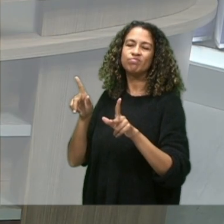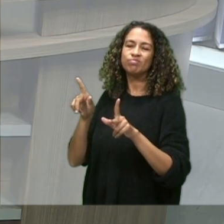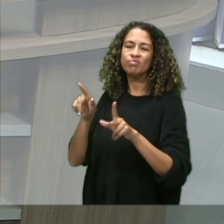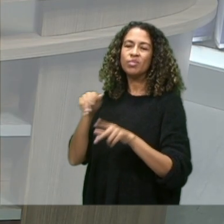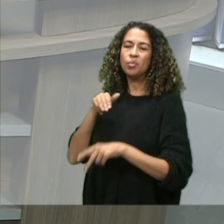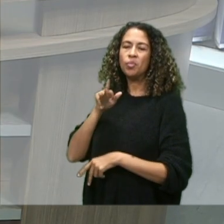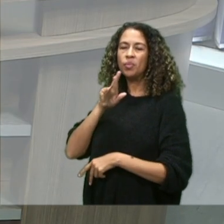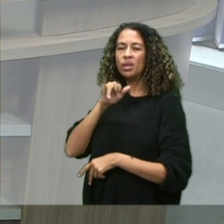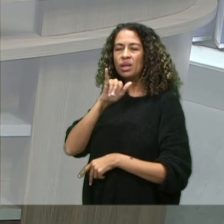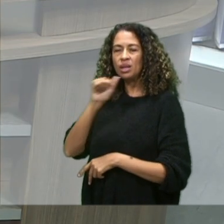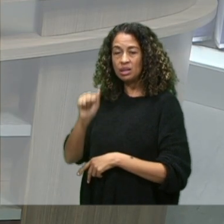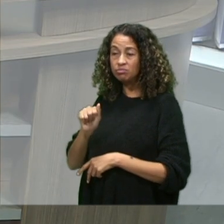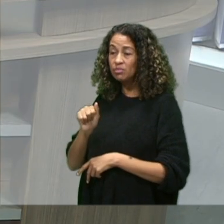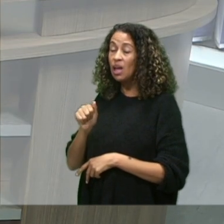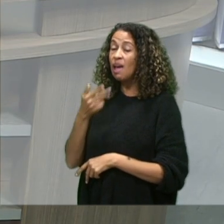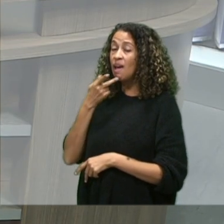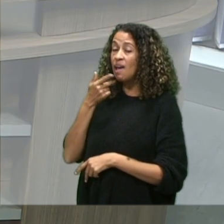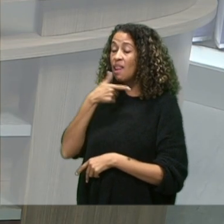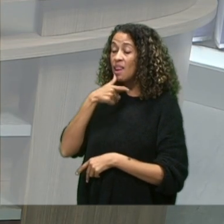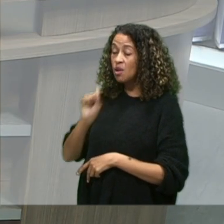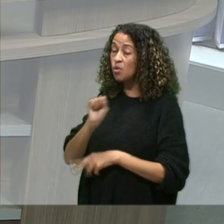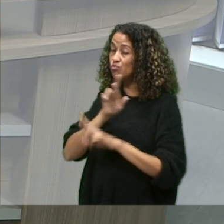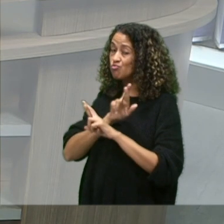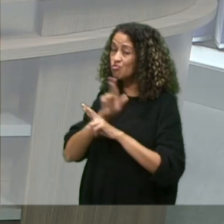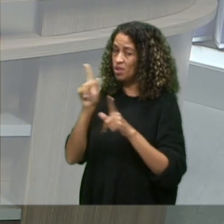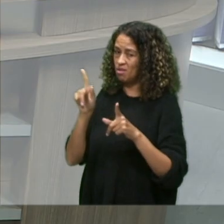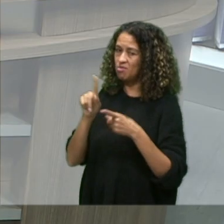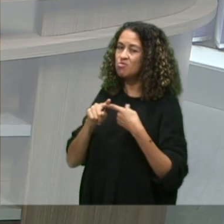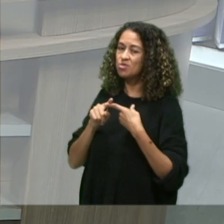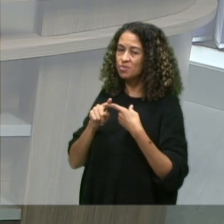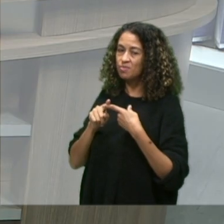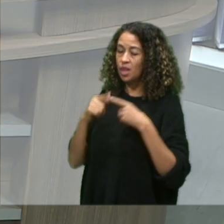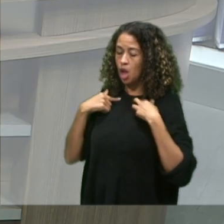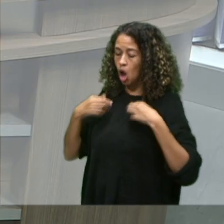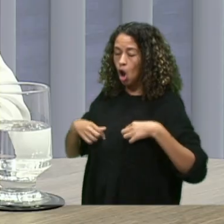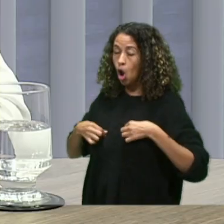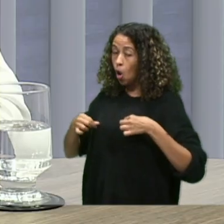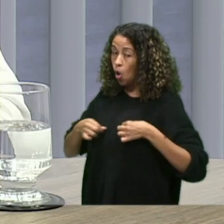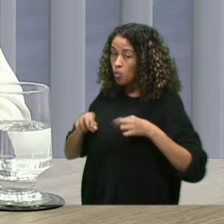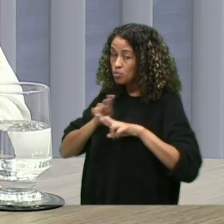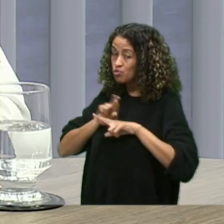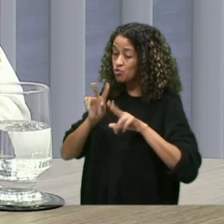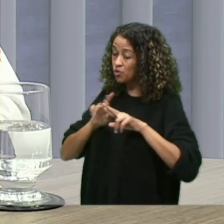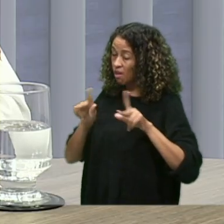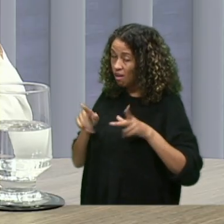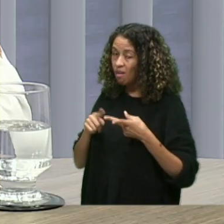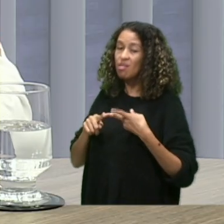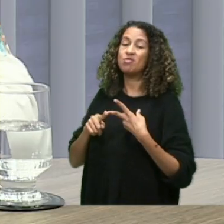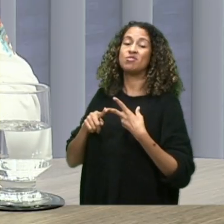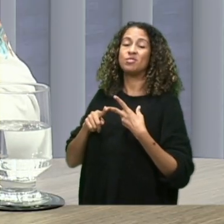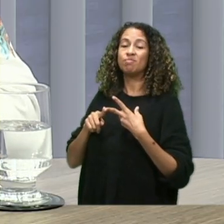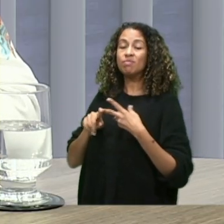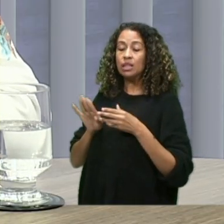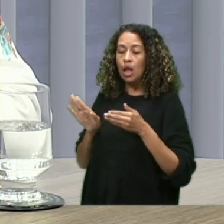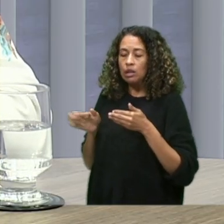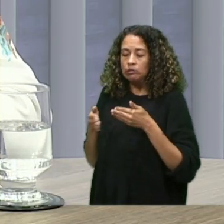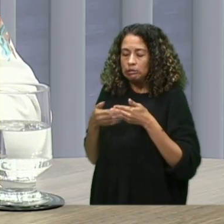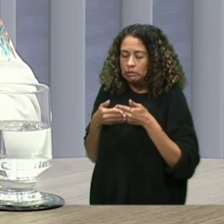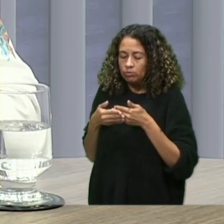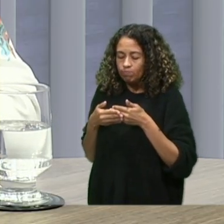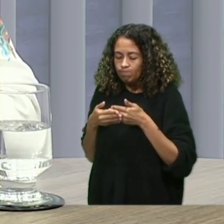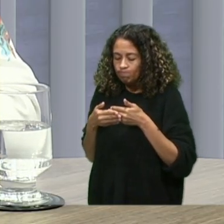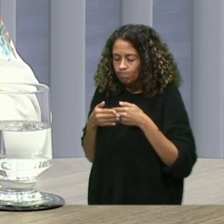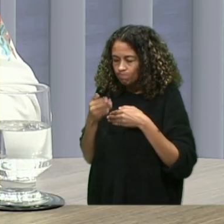não fala o idioma, ela vem com roupas diferentes na escola e ela se fecha nesse mundo,